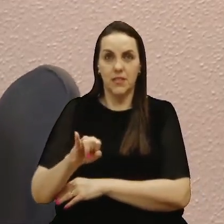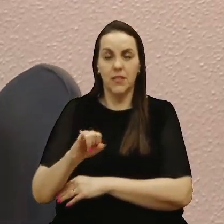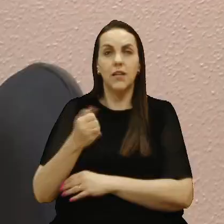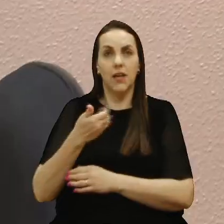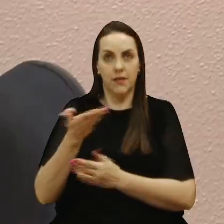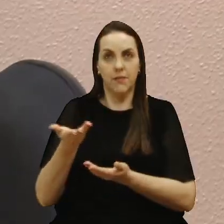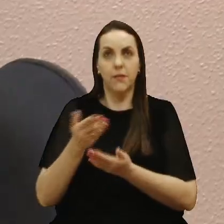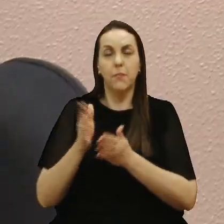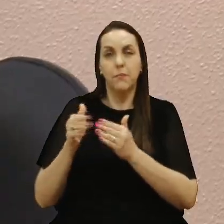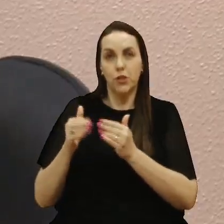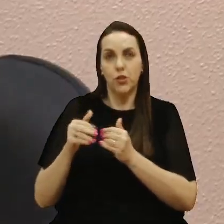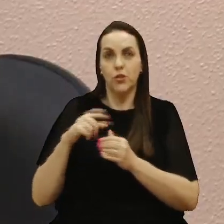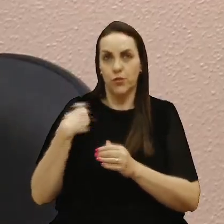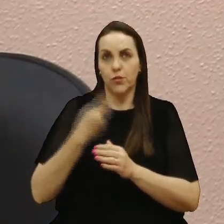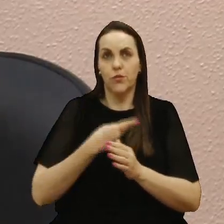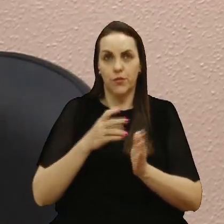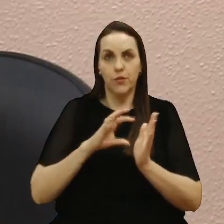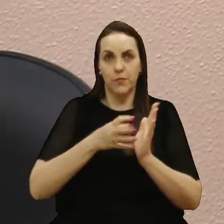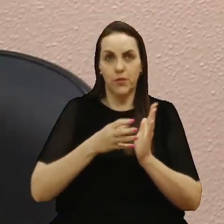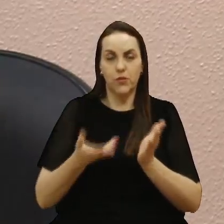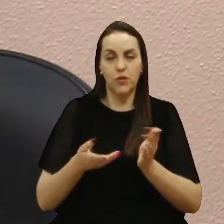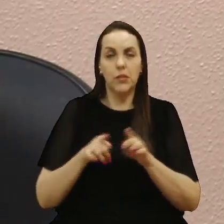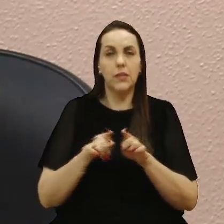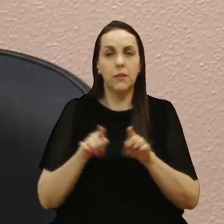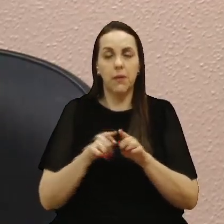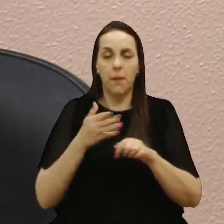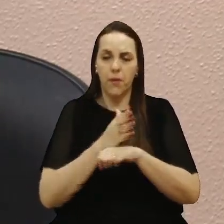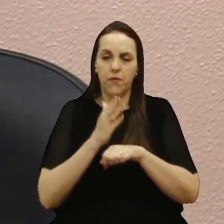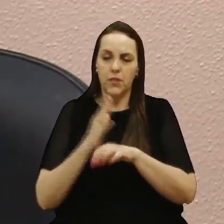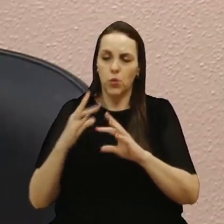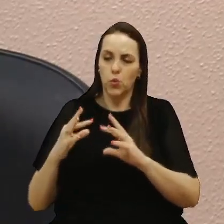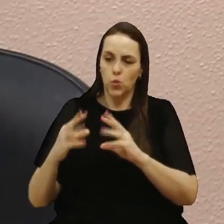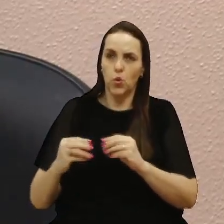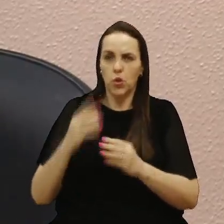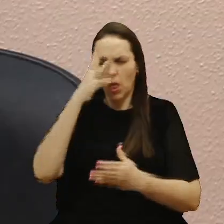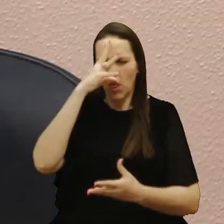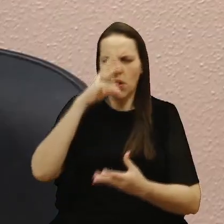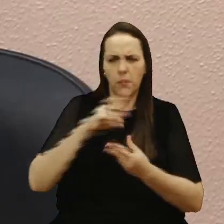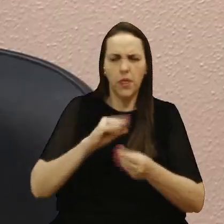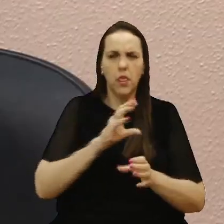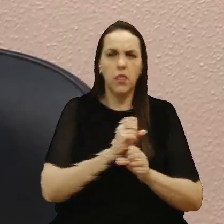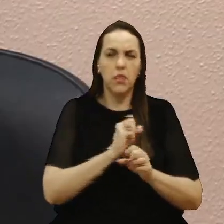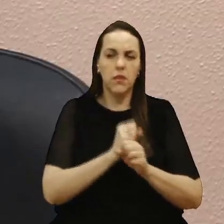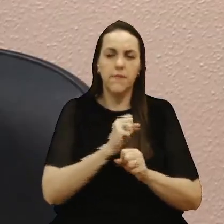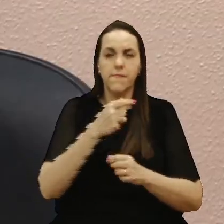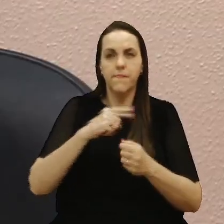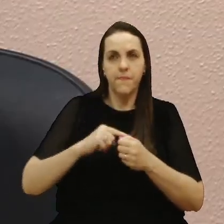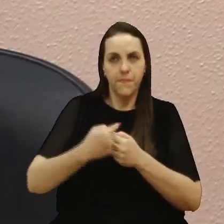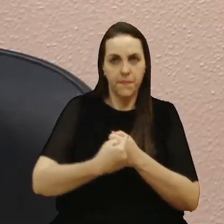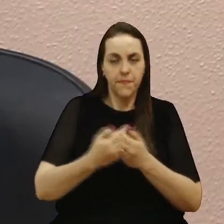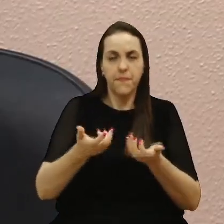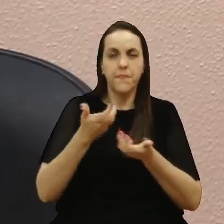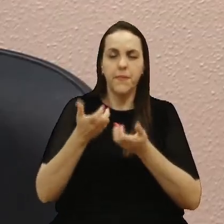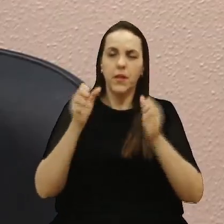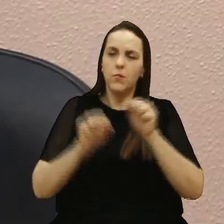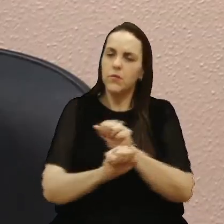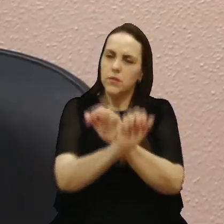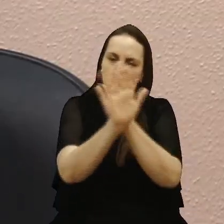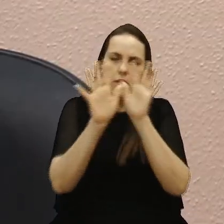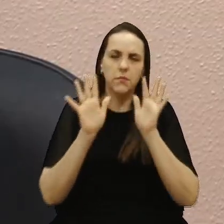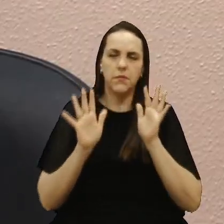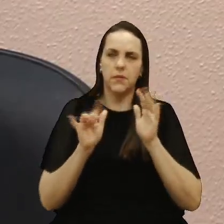aprovação de todos os vereadores, mas que nós possamos ter um momento de compreender sobre as contas do município, porque é isso que nós queremos, né? Transparência